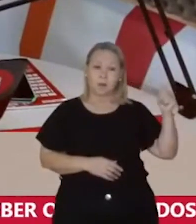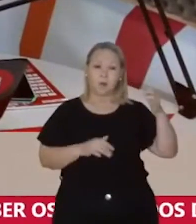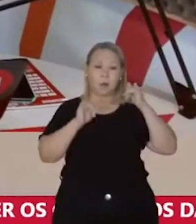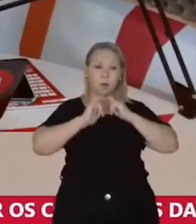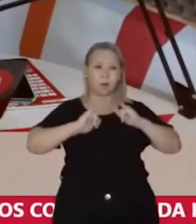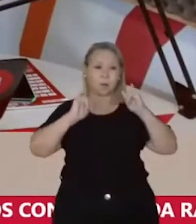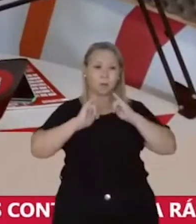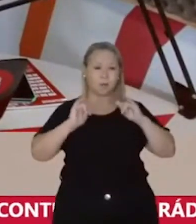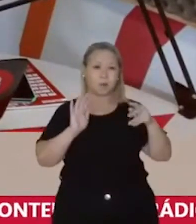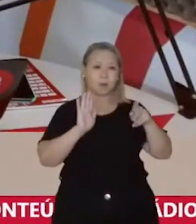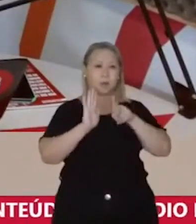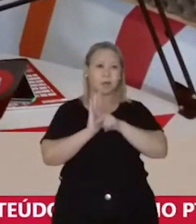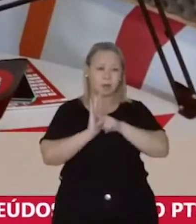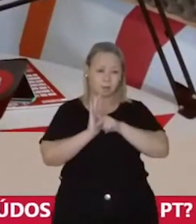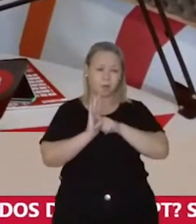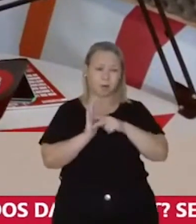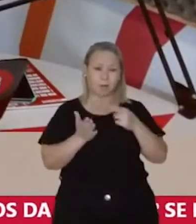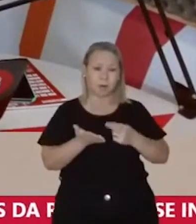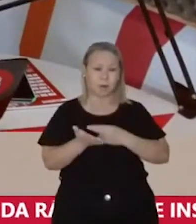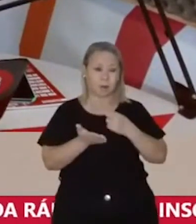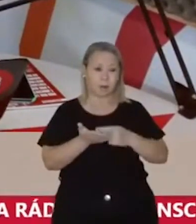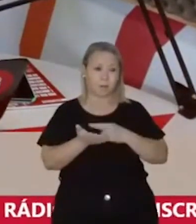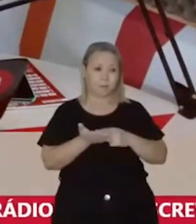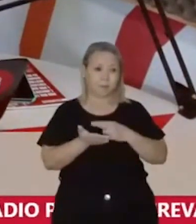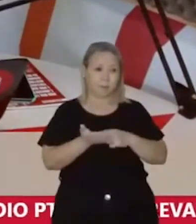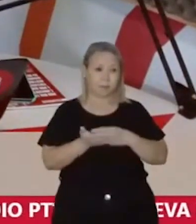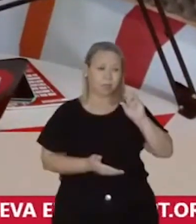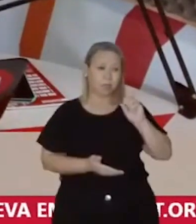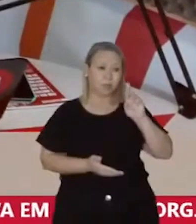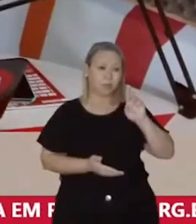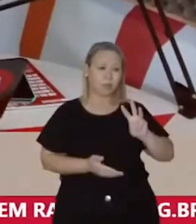na própria revista Nature, agora